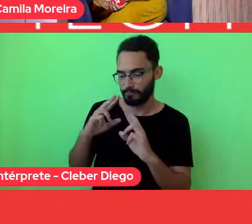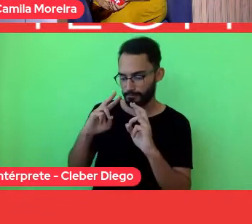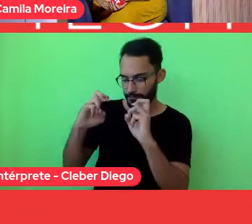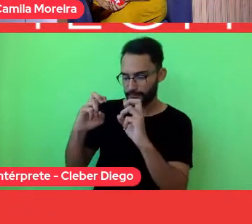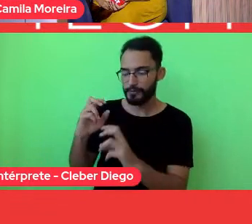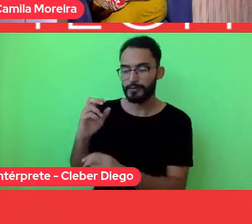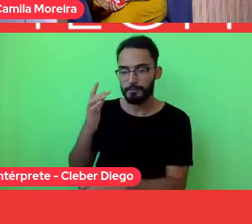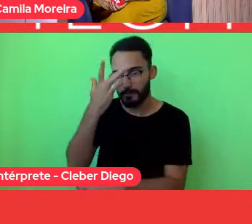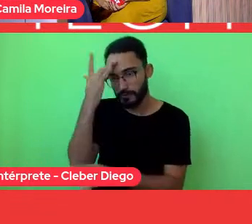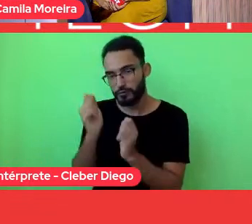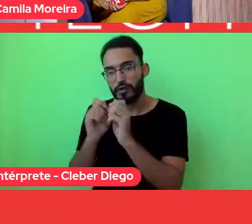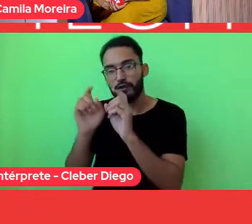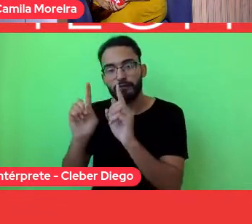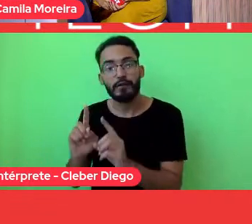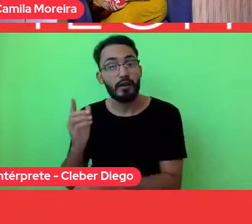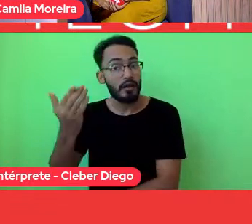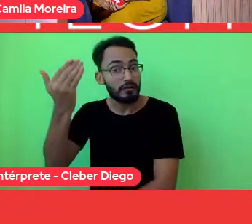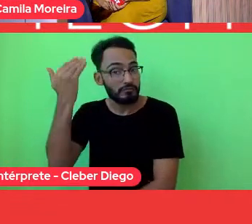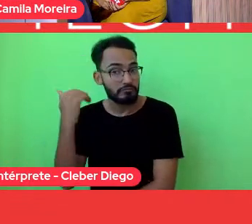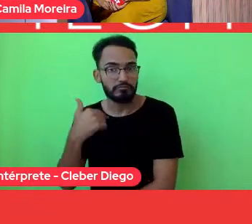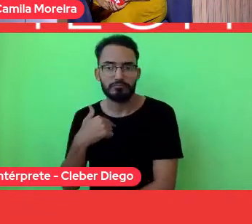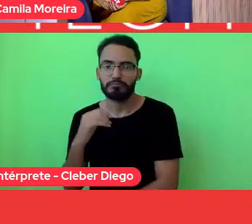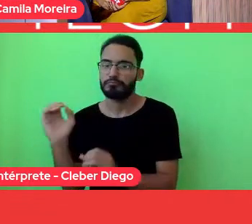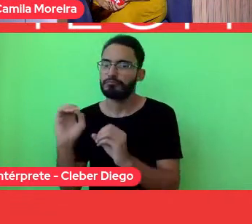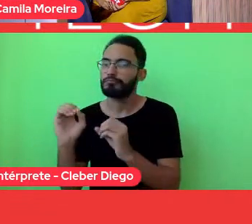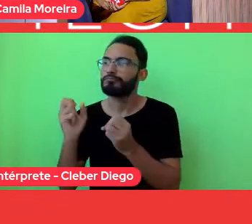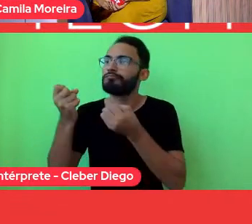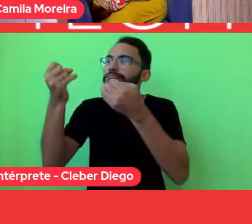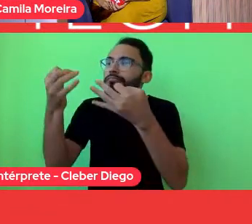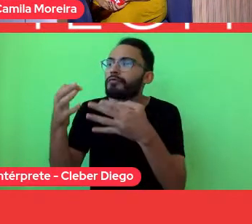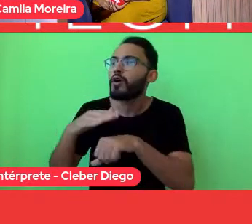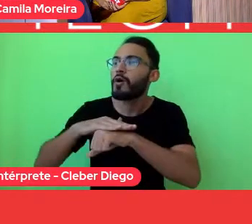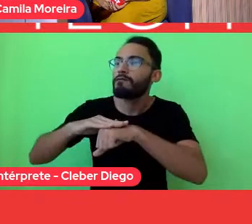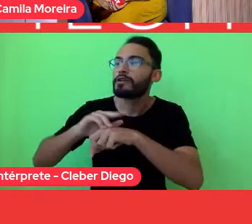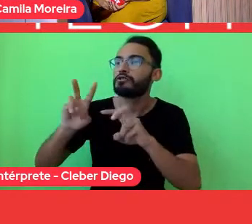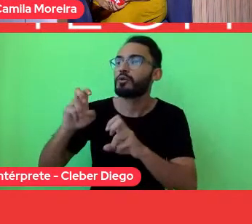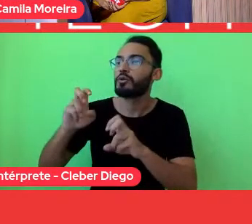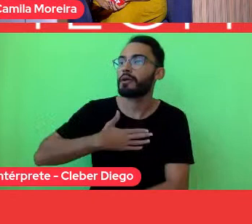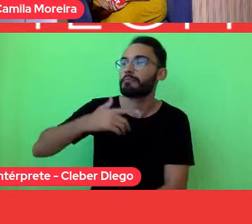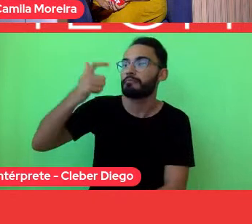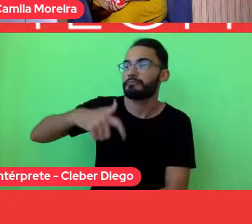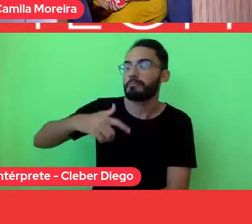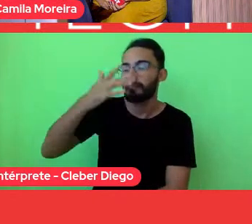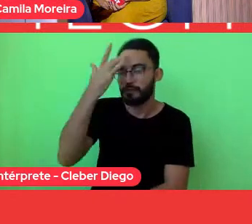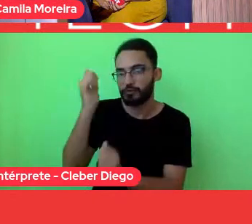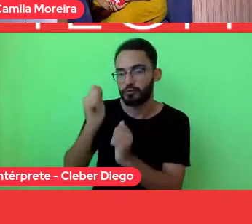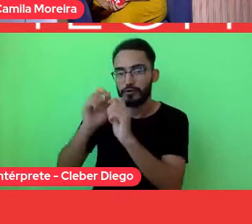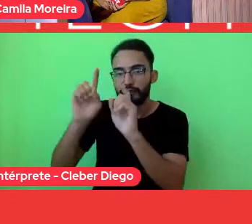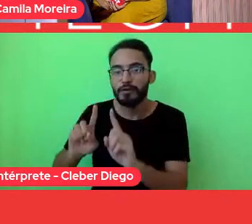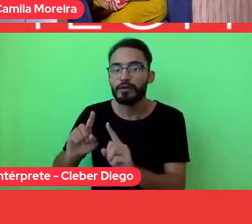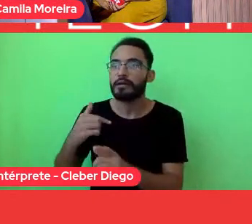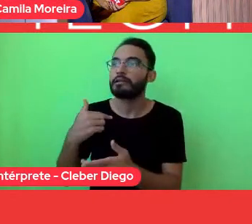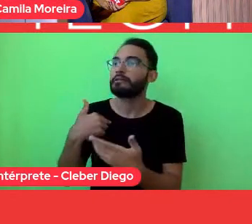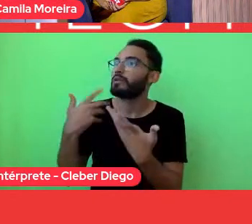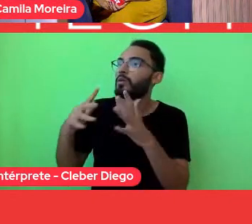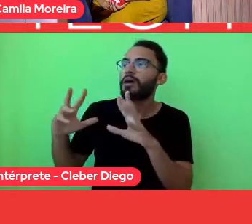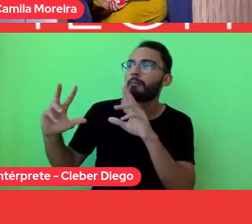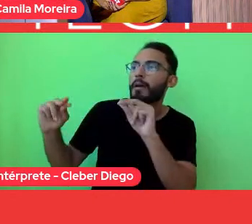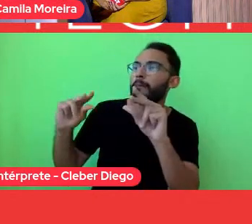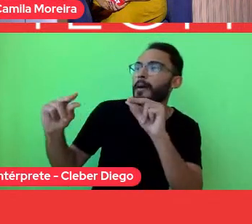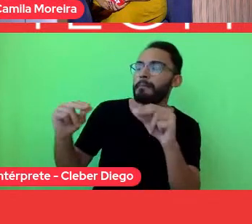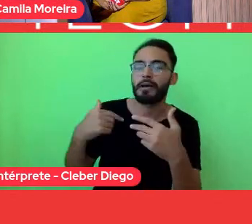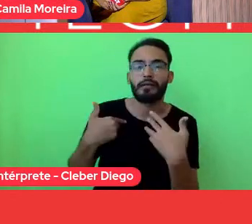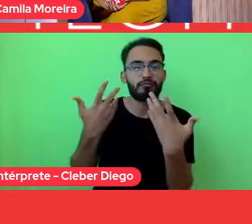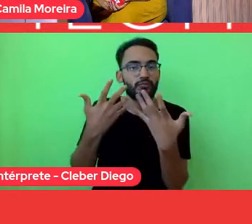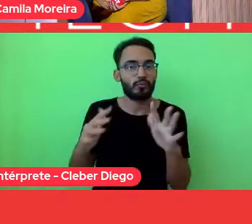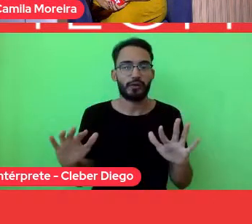forma. Eu não me reconhecia assim, eu não falava sobre minha deficiência, eu não gostava que falassem sobre minha deficiência. Mas